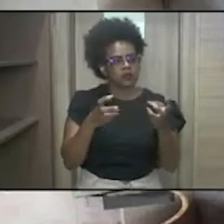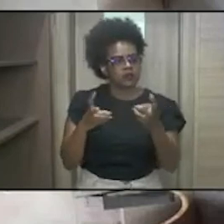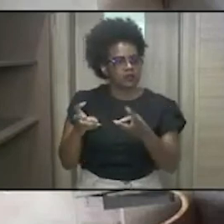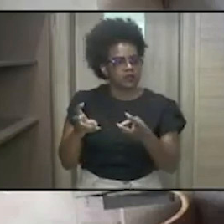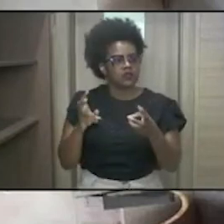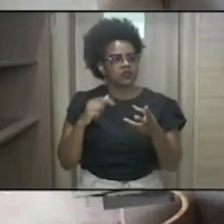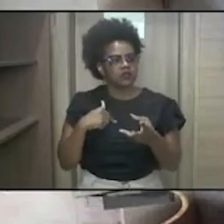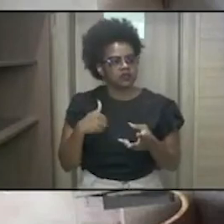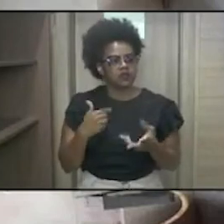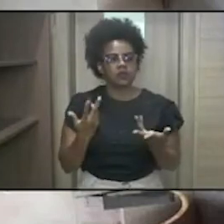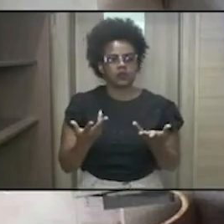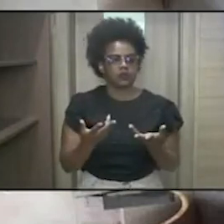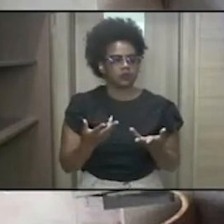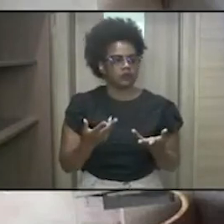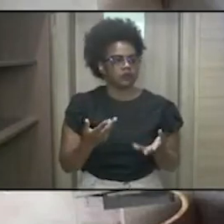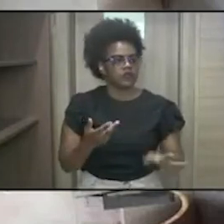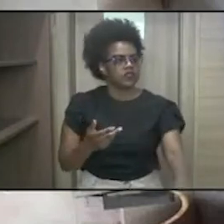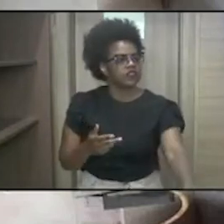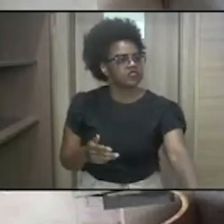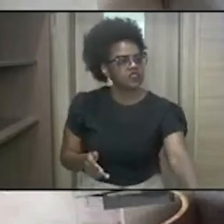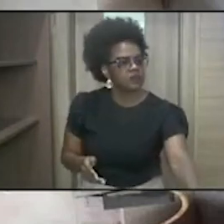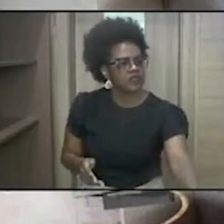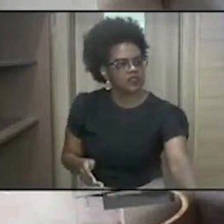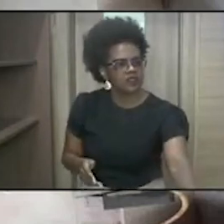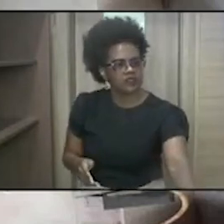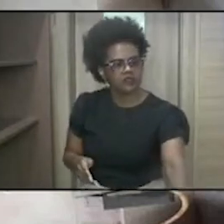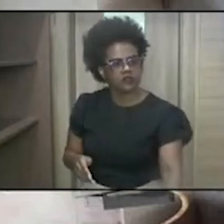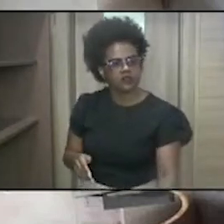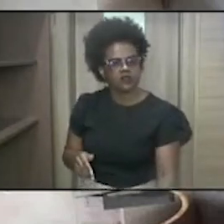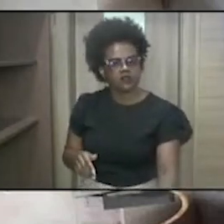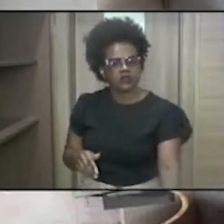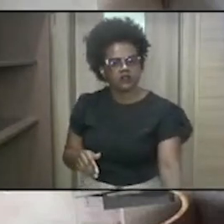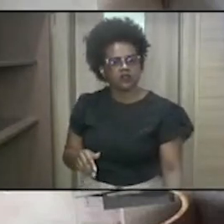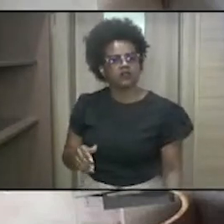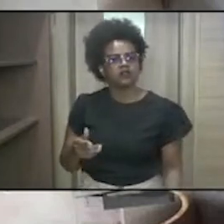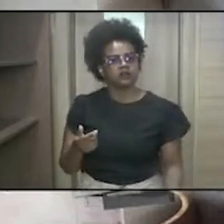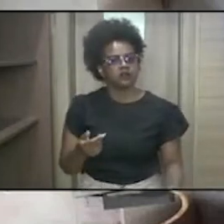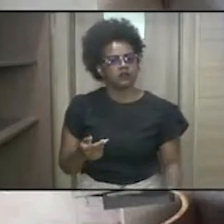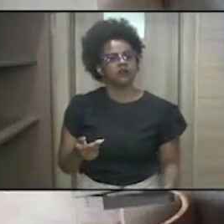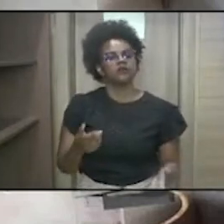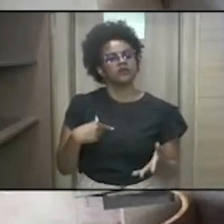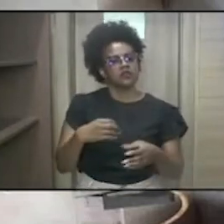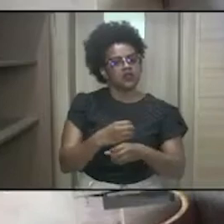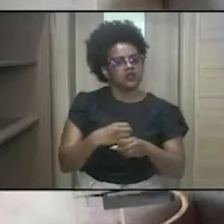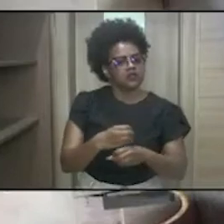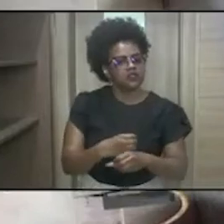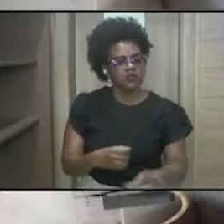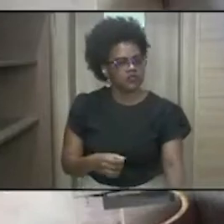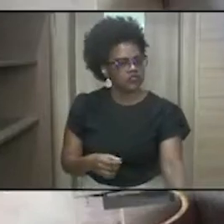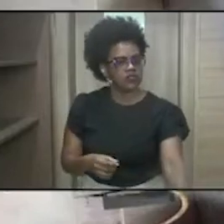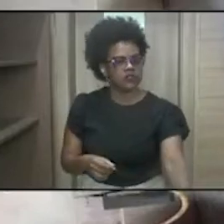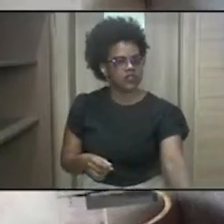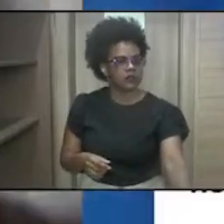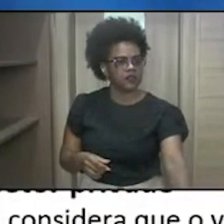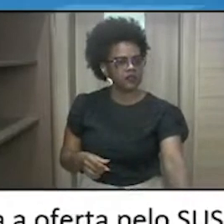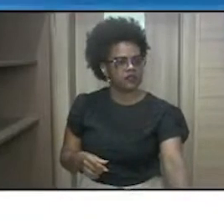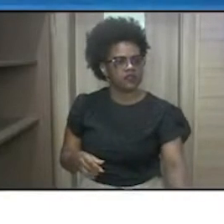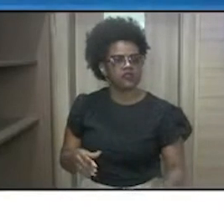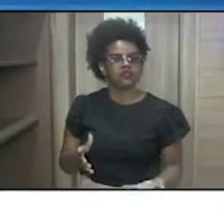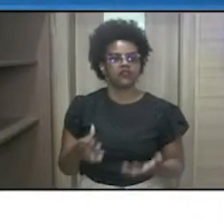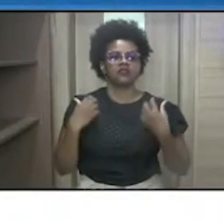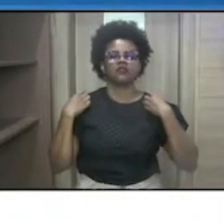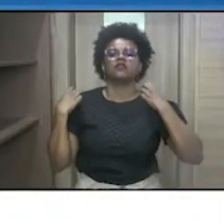terceirizam ou quarteirizam algumas etapas da produção, né? Então, assim, laboratórios que não tinham condição nenhuma de estar em